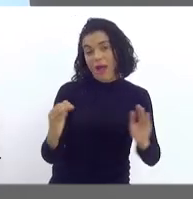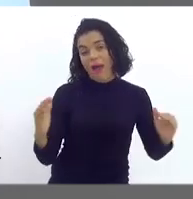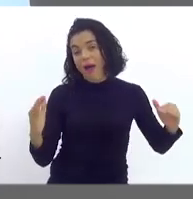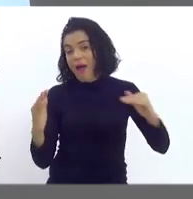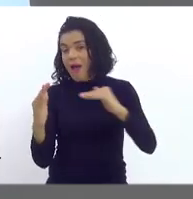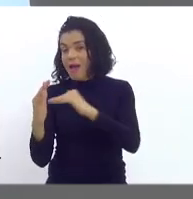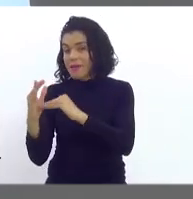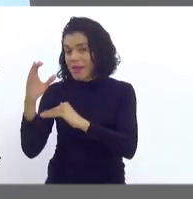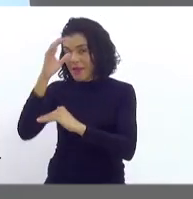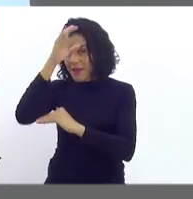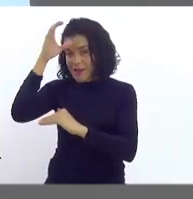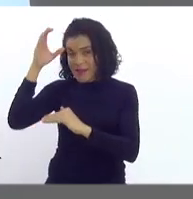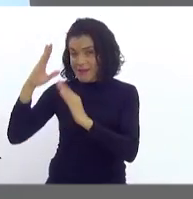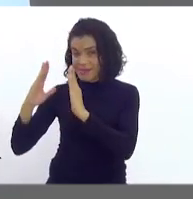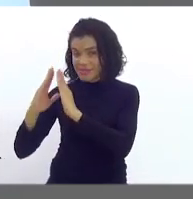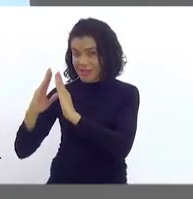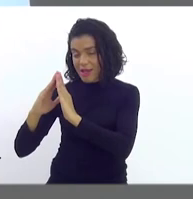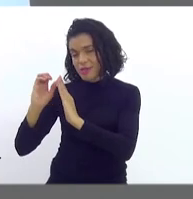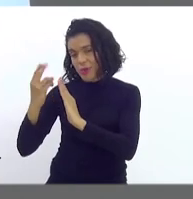ao cliente em si.